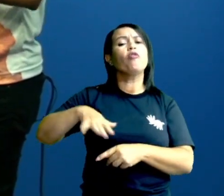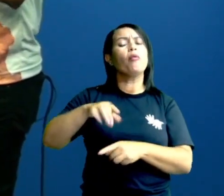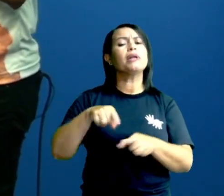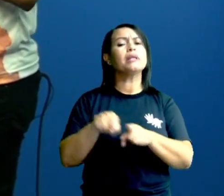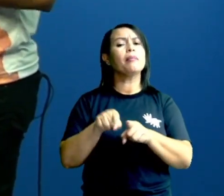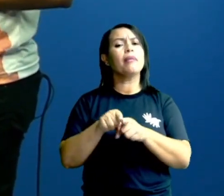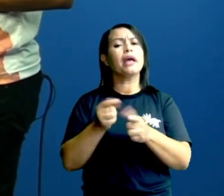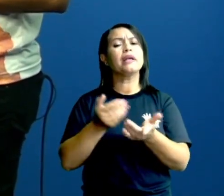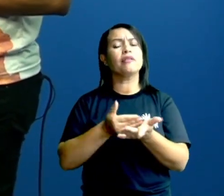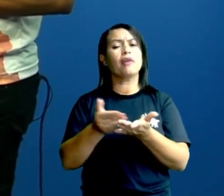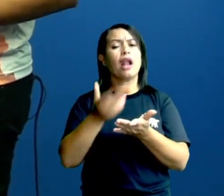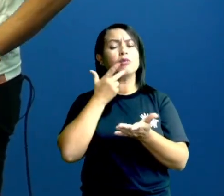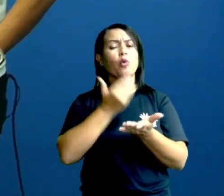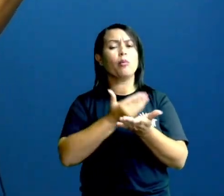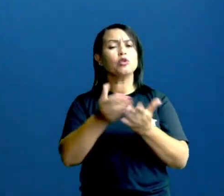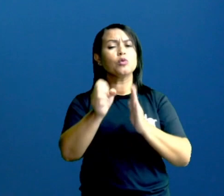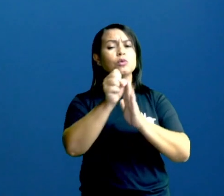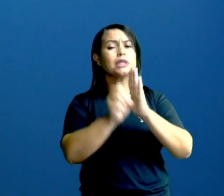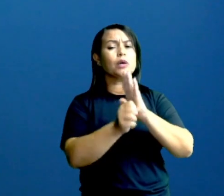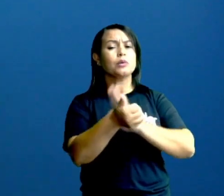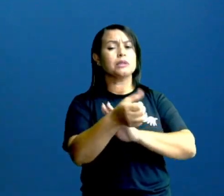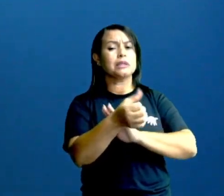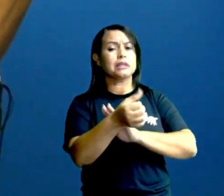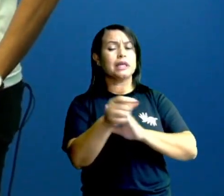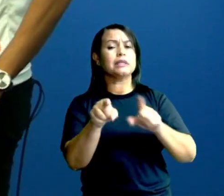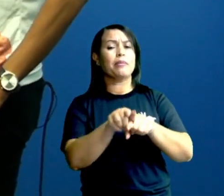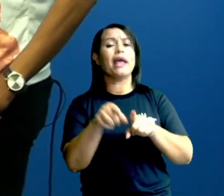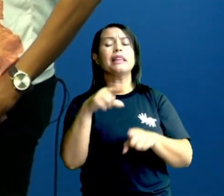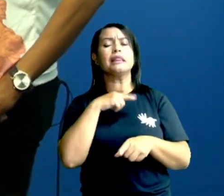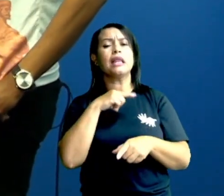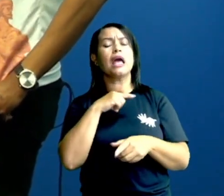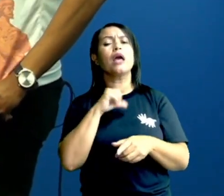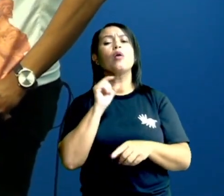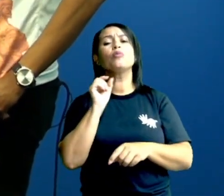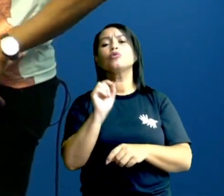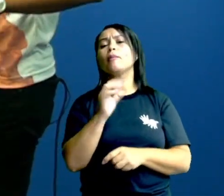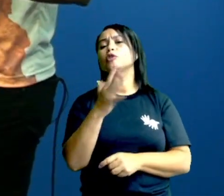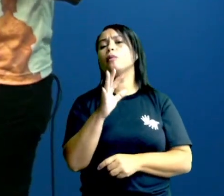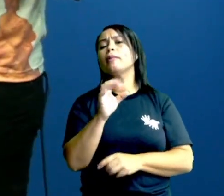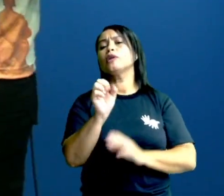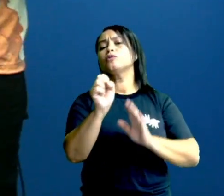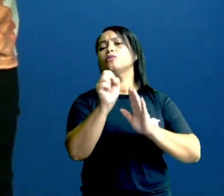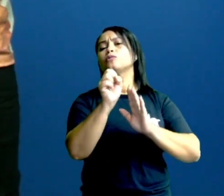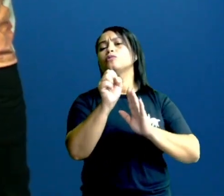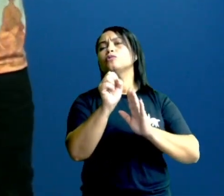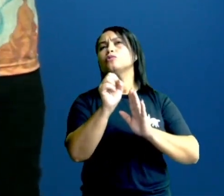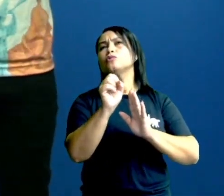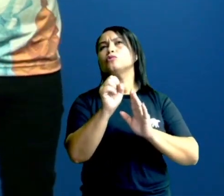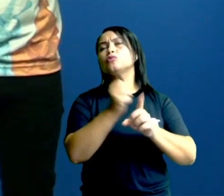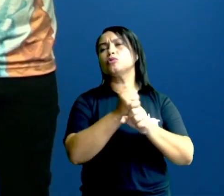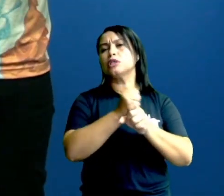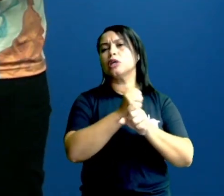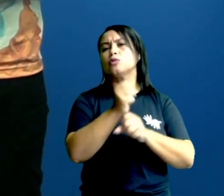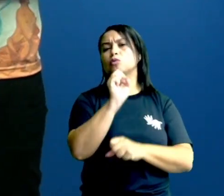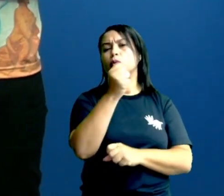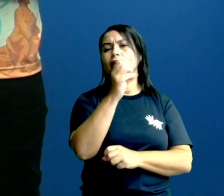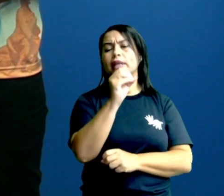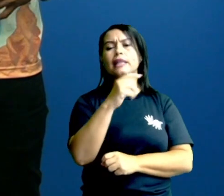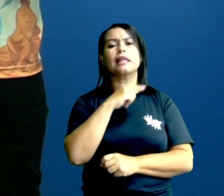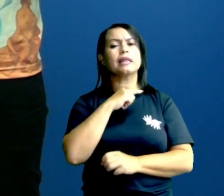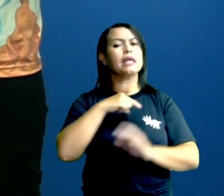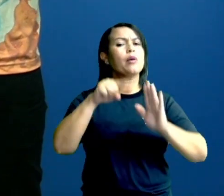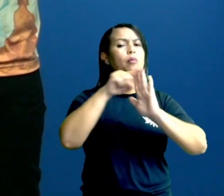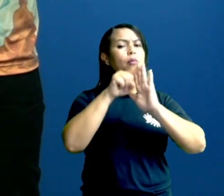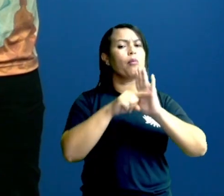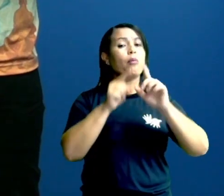se deu né como eu disse a partir do século 16 a gente tem mais recentemente na década de 80 projetos agropecuários né